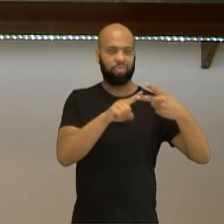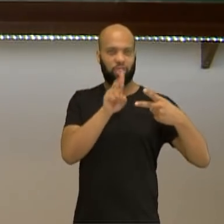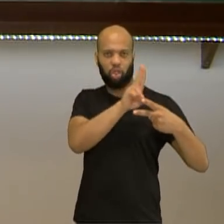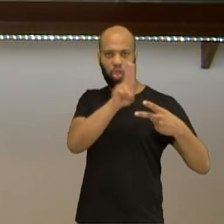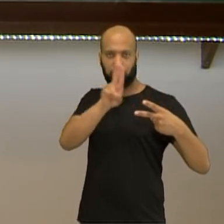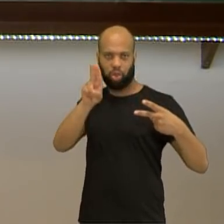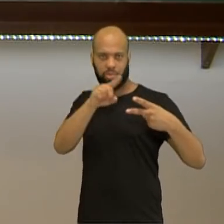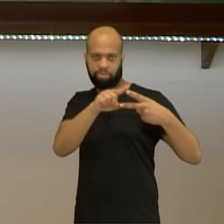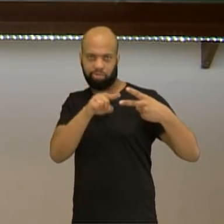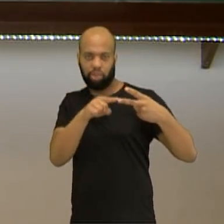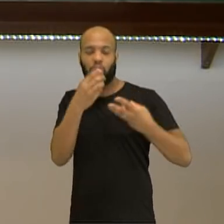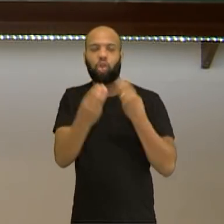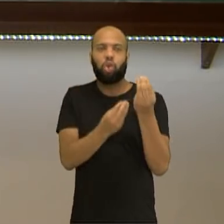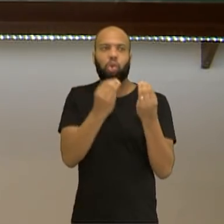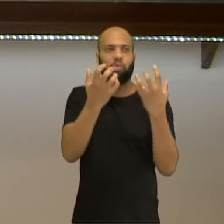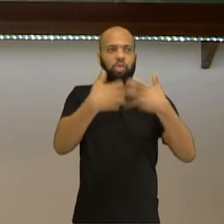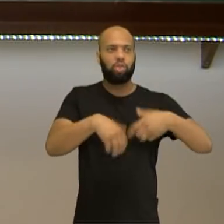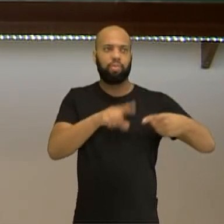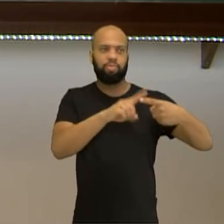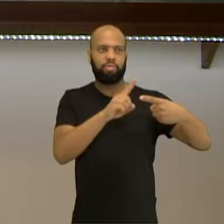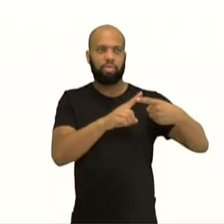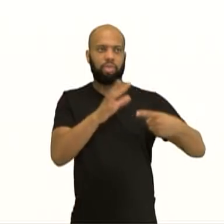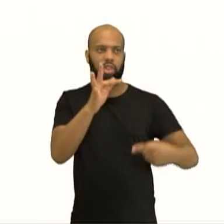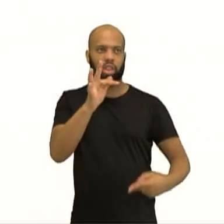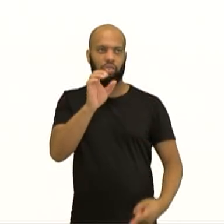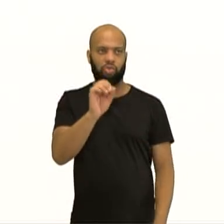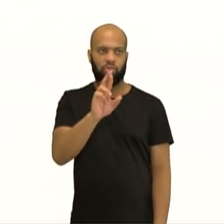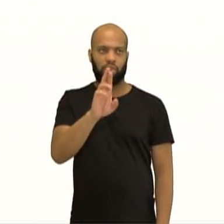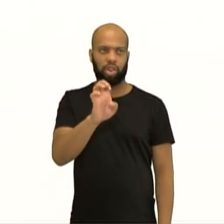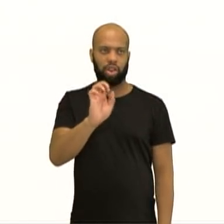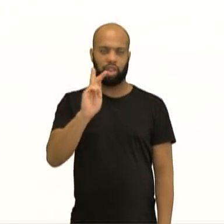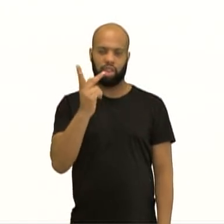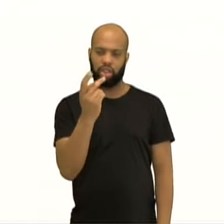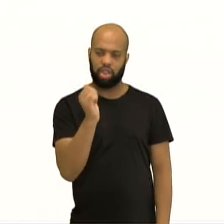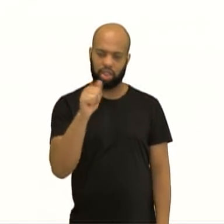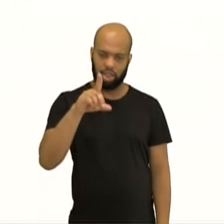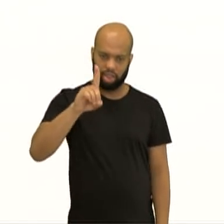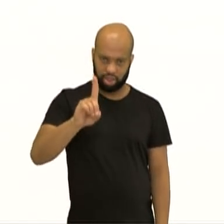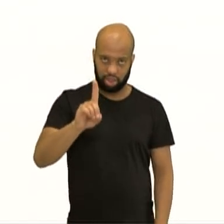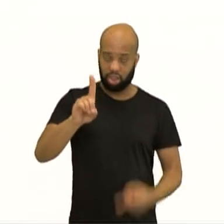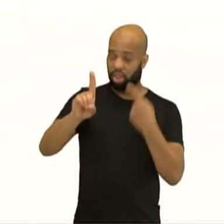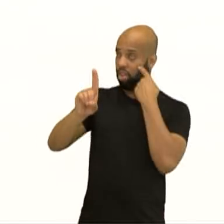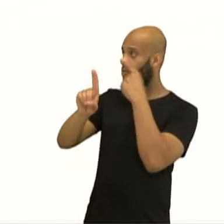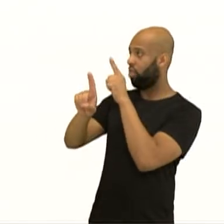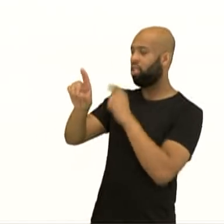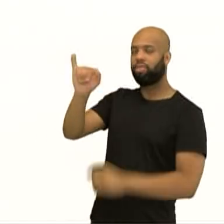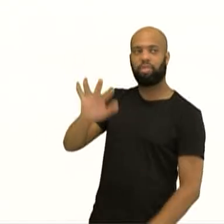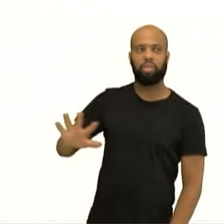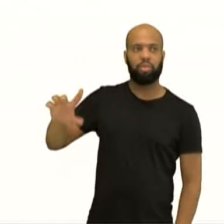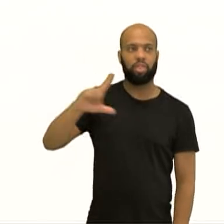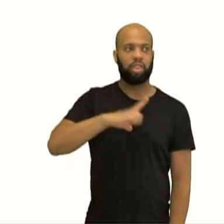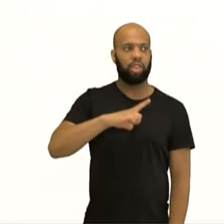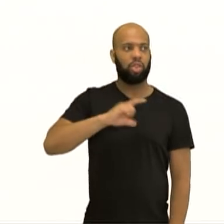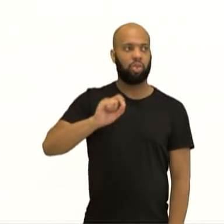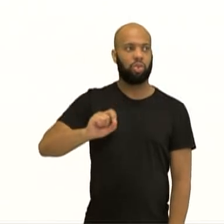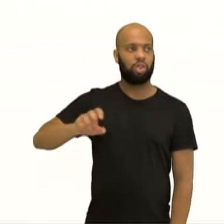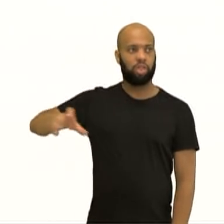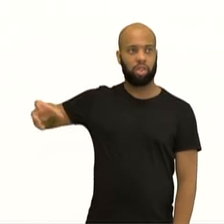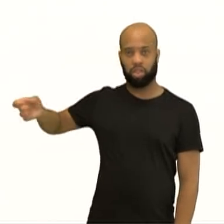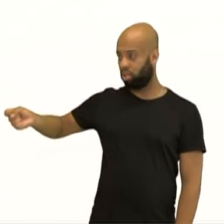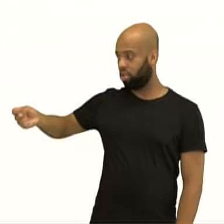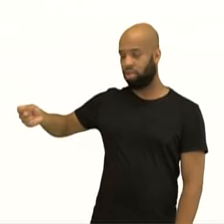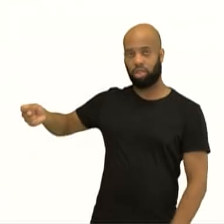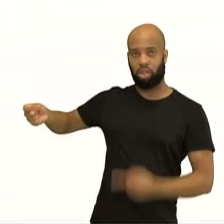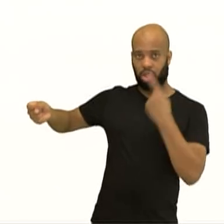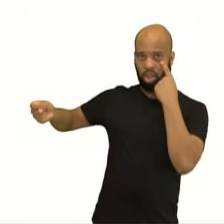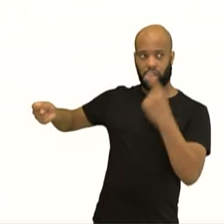backhand. Como que funciona o forehand? O forehand, como vocês estão vendo uma figura aqui, o moço está segurando a raquete desse